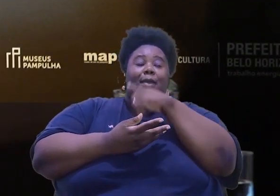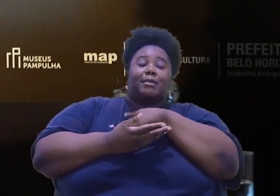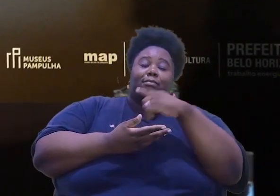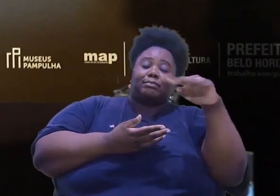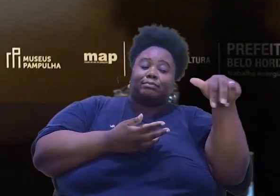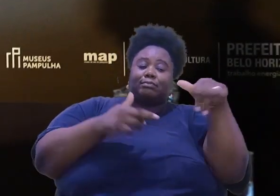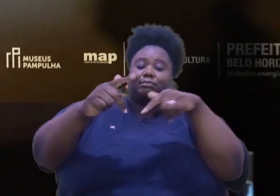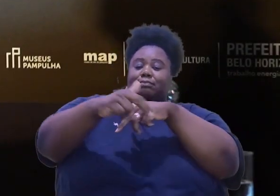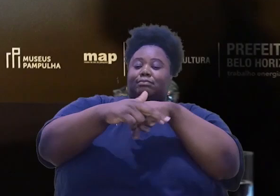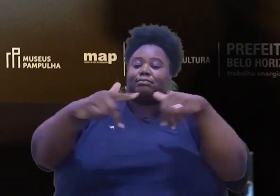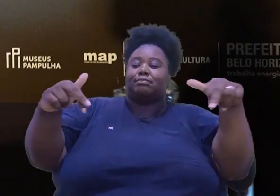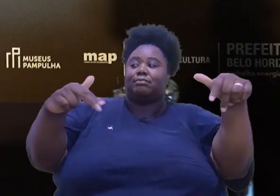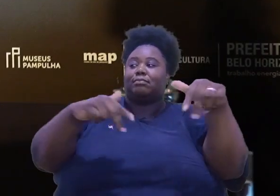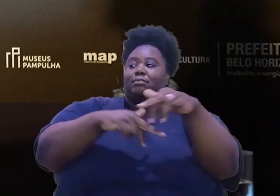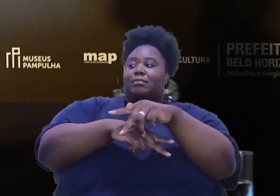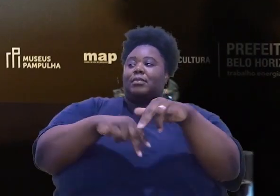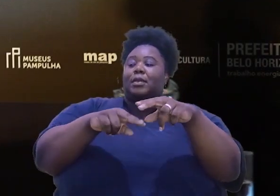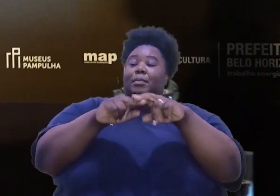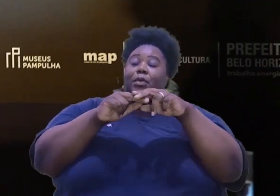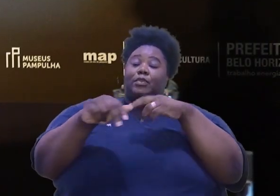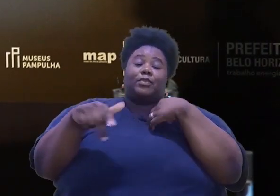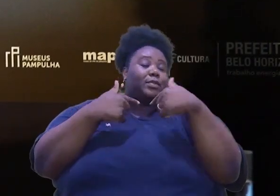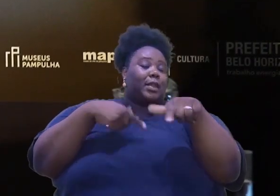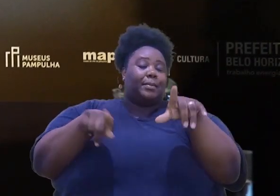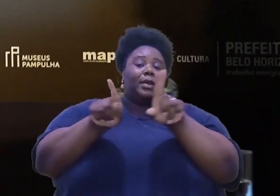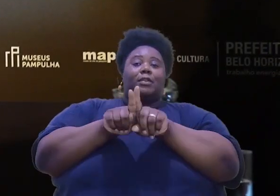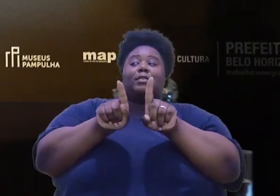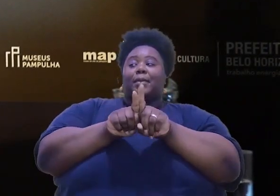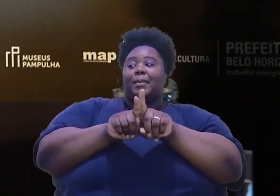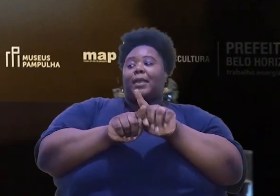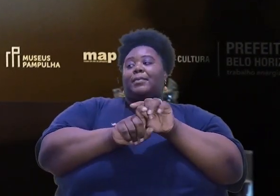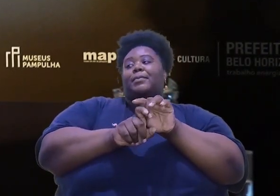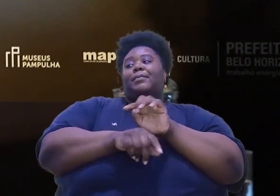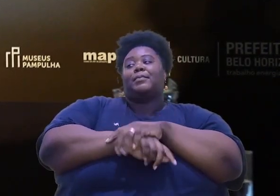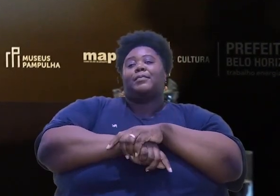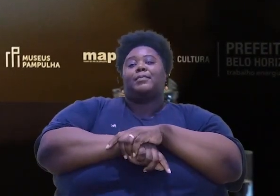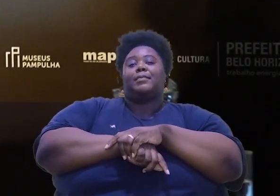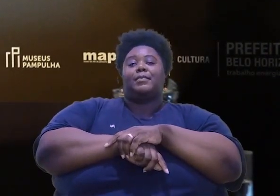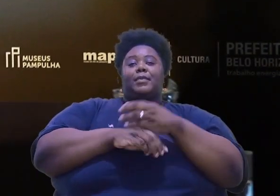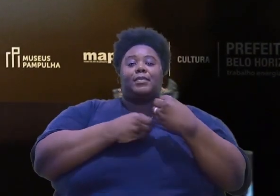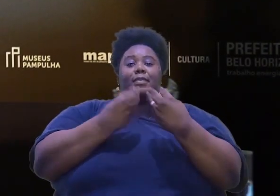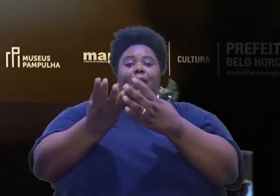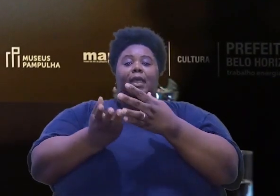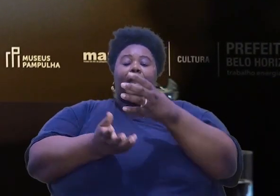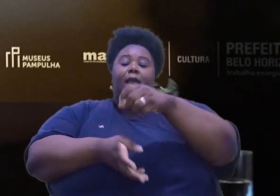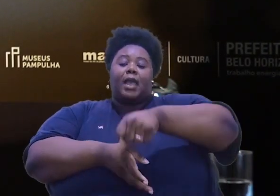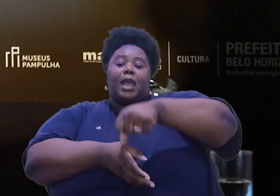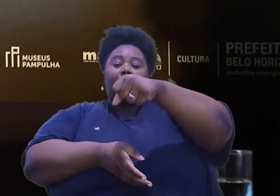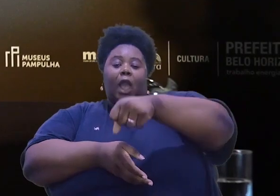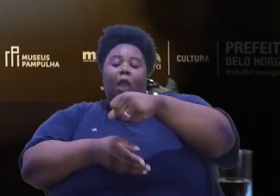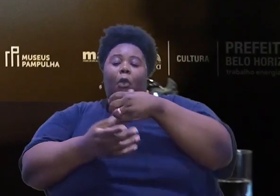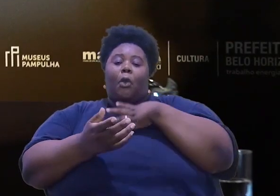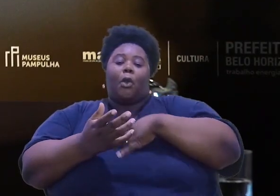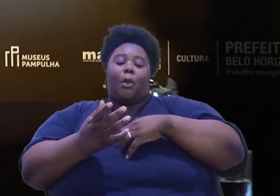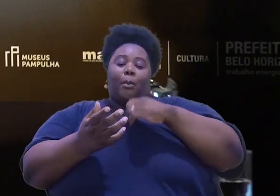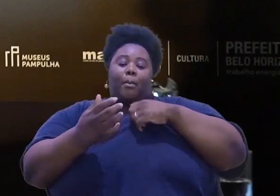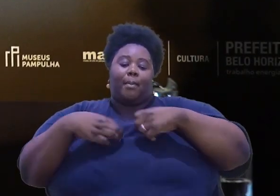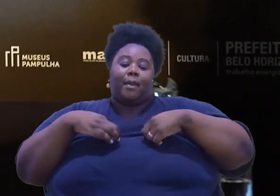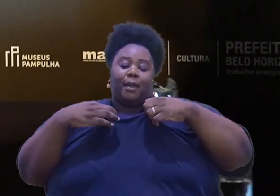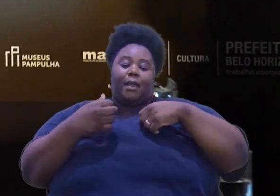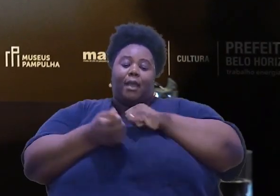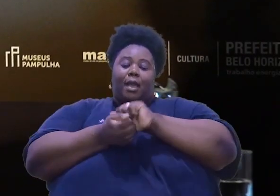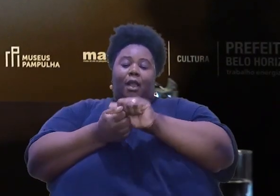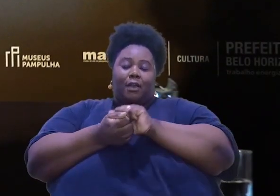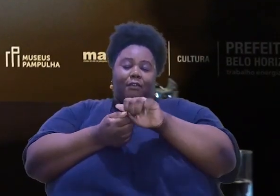cá, muito grande, até por força do trabalho, né? Vim entregar trouxas de roupa nas casas das patroas e coisa e